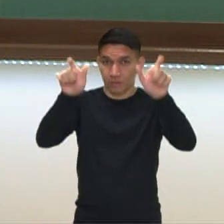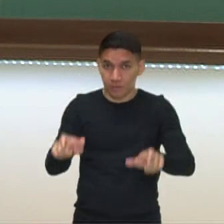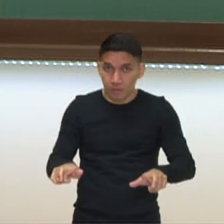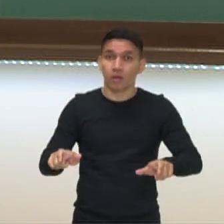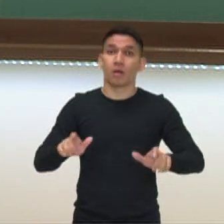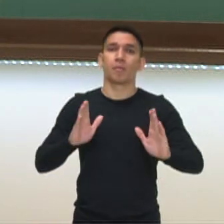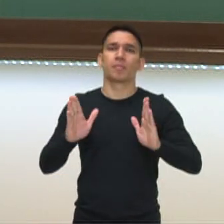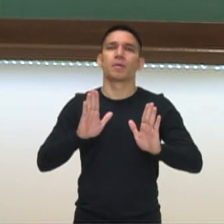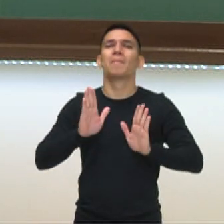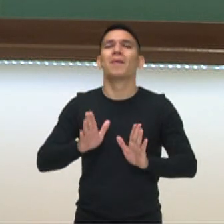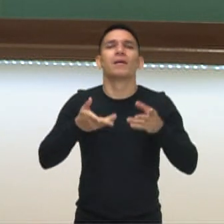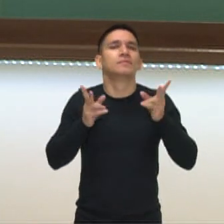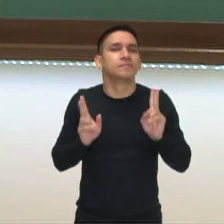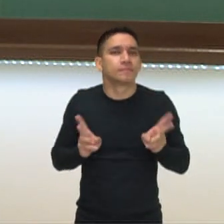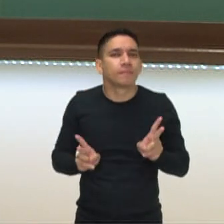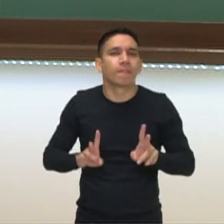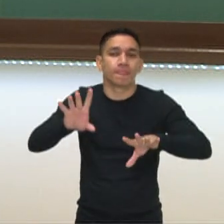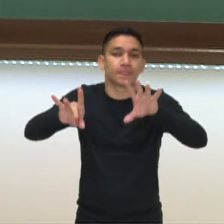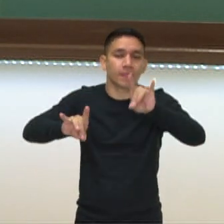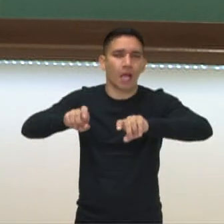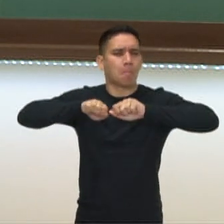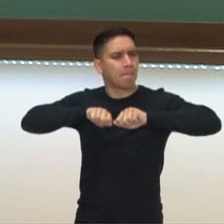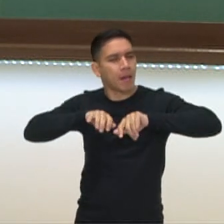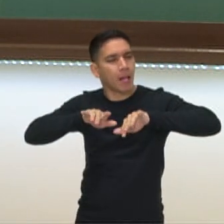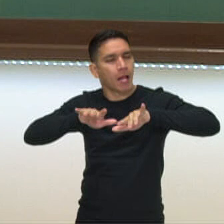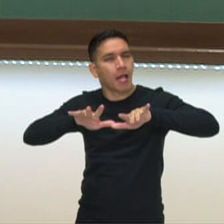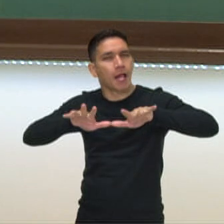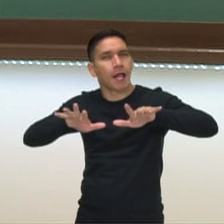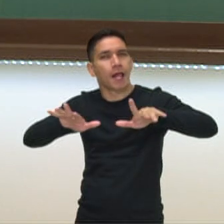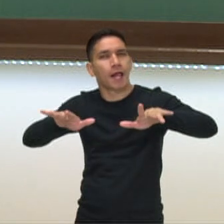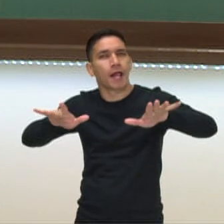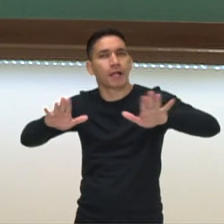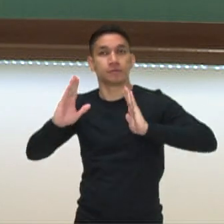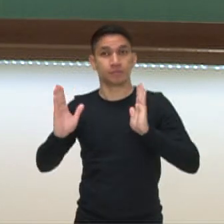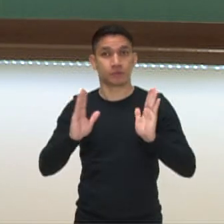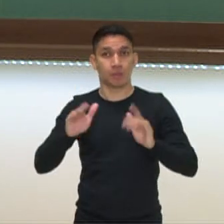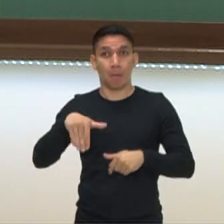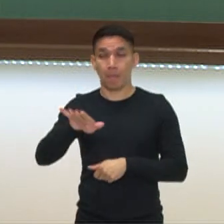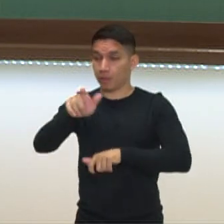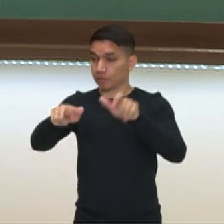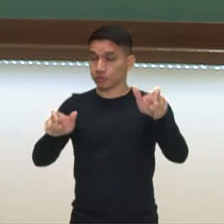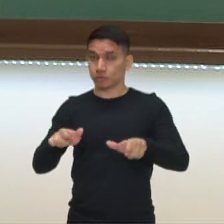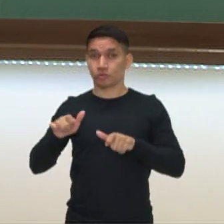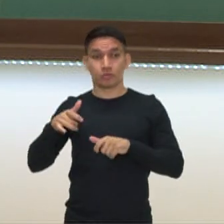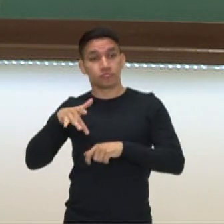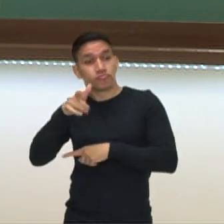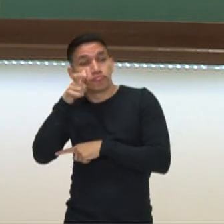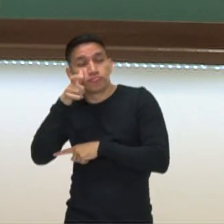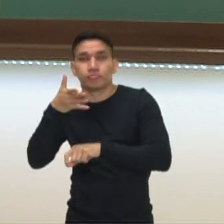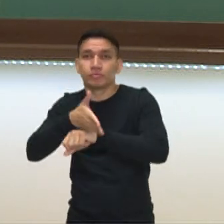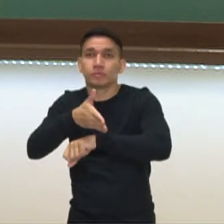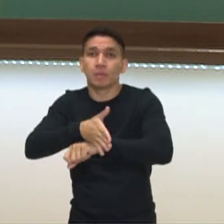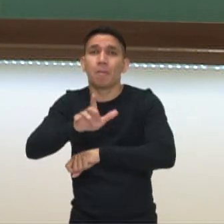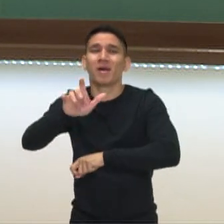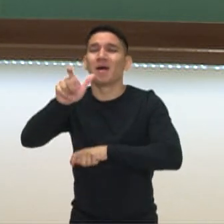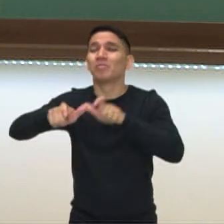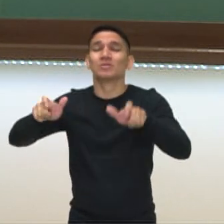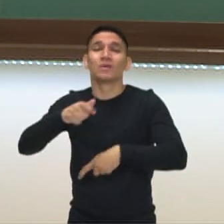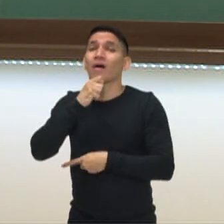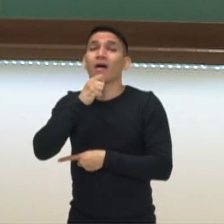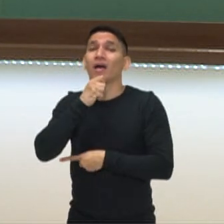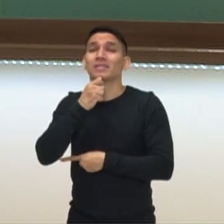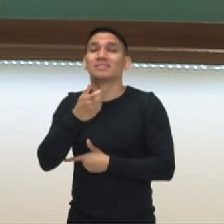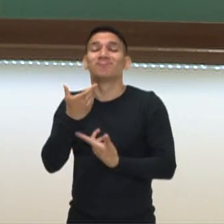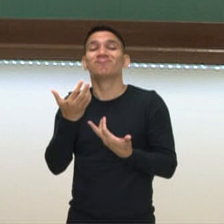que, mesmo o teatro sendo popularizado, mesmo o teatro começando a atingir mais pessoas, só que o público ele não estava preparado ainda para o